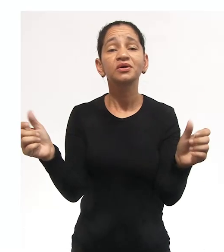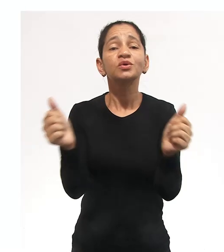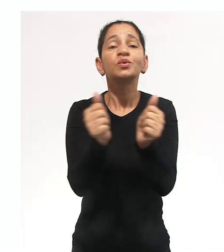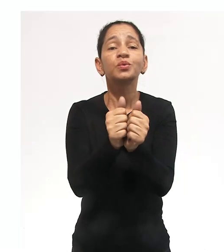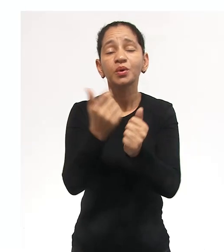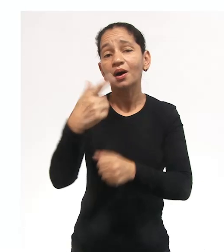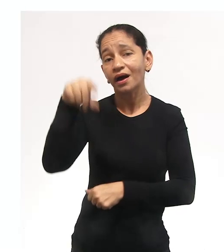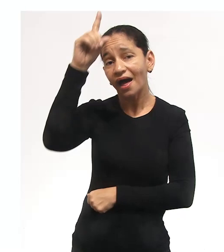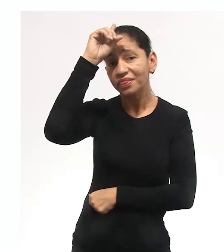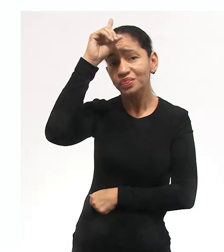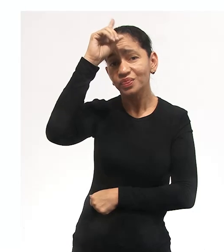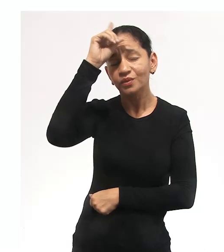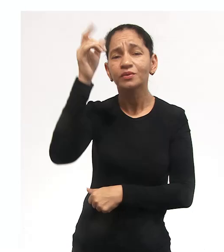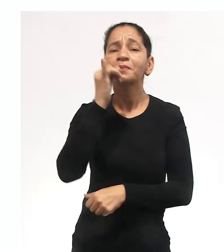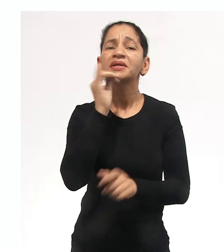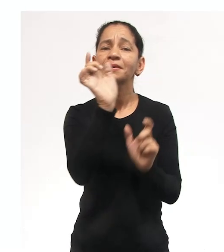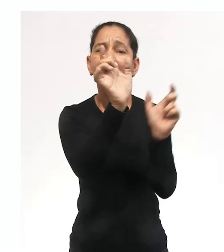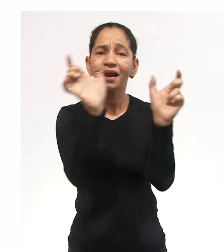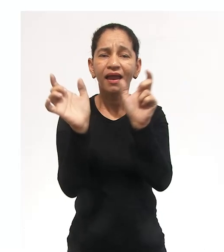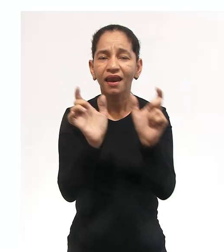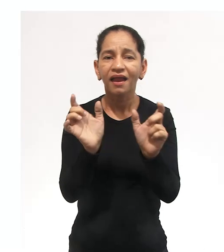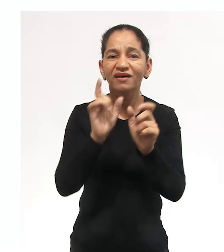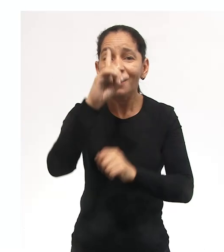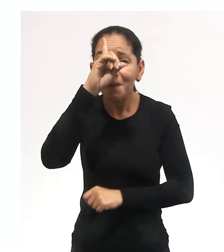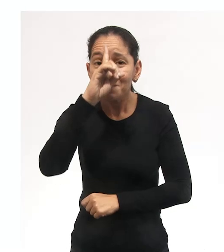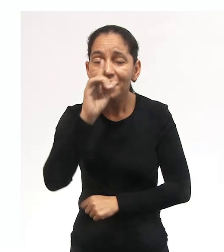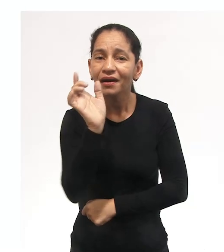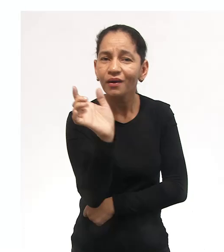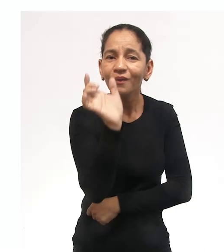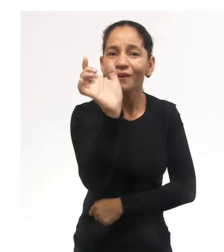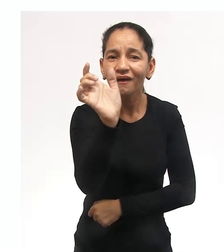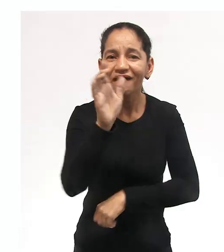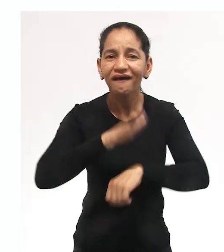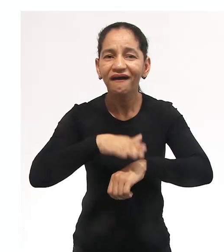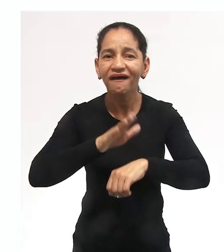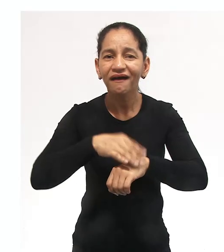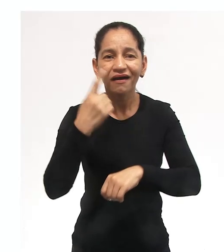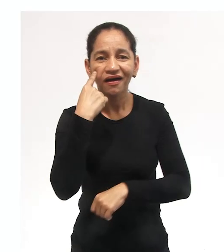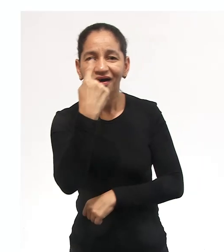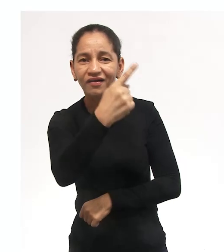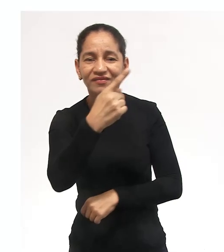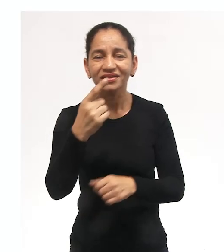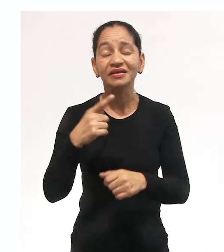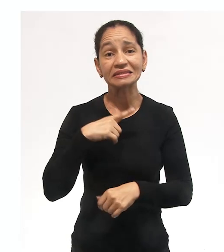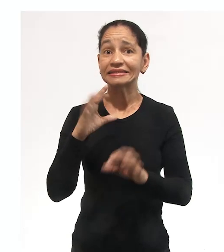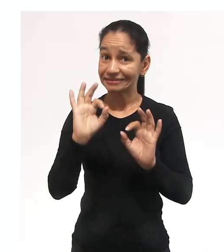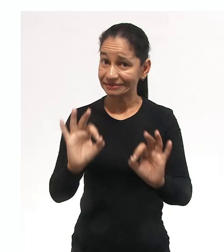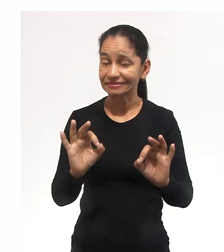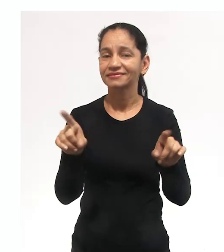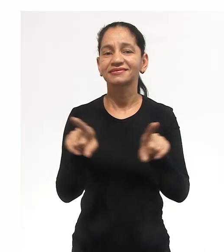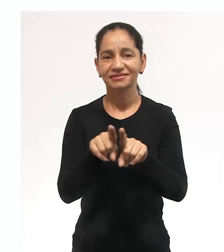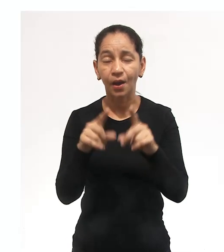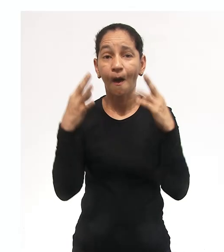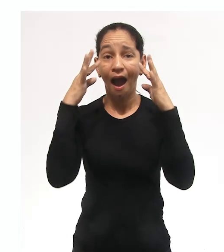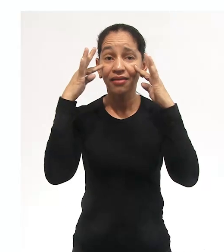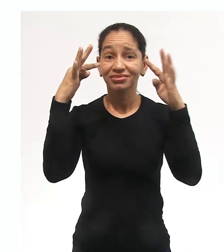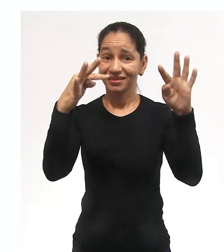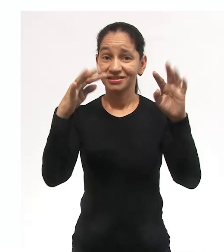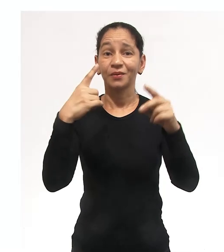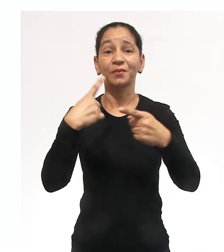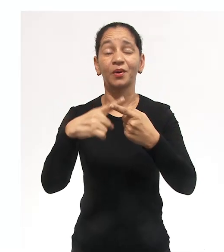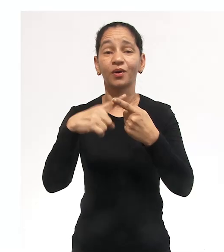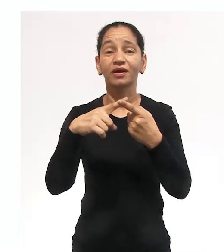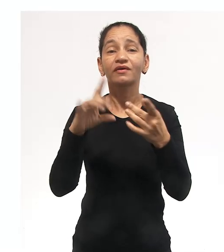podem perceber essas palavras-chave, essas ideias-chave que estão na cor amarela, que